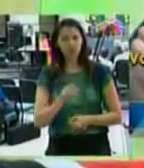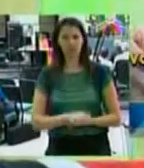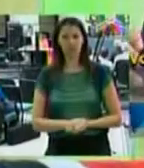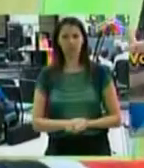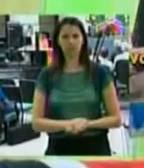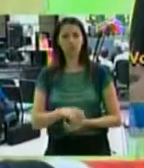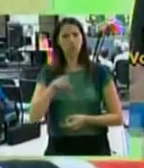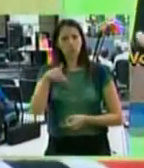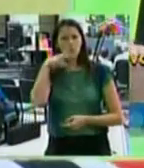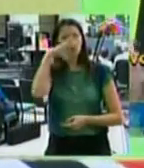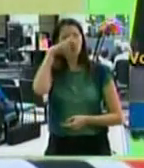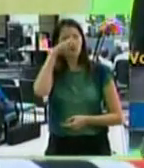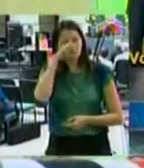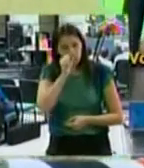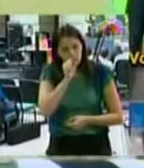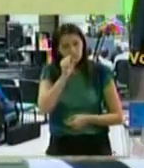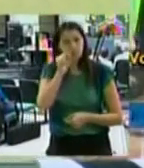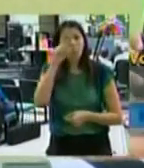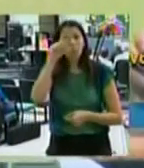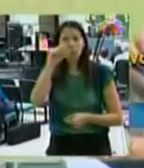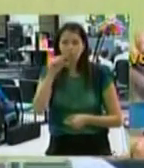que as suas forças não se esgotem,